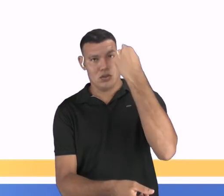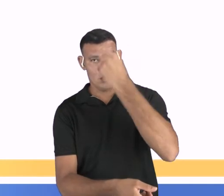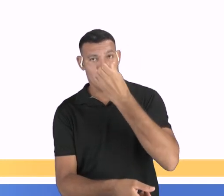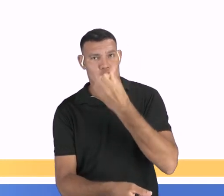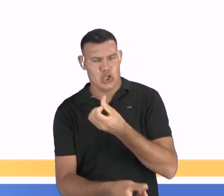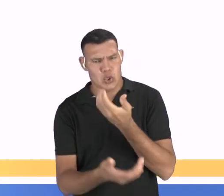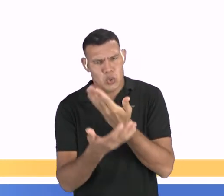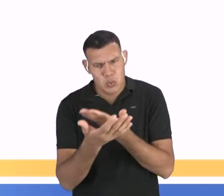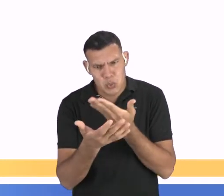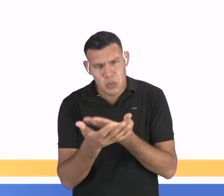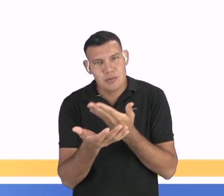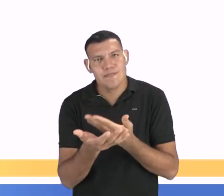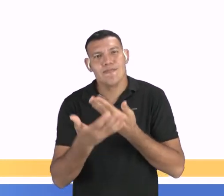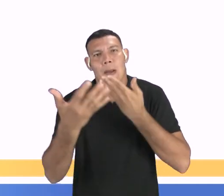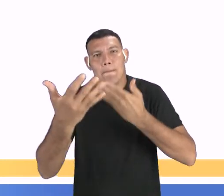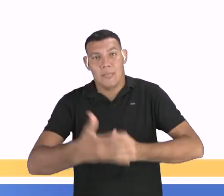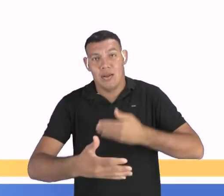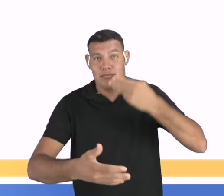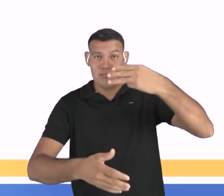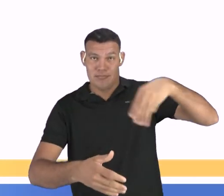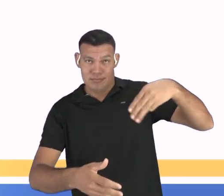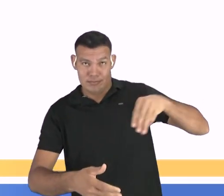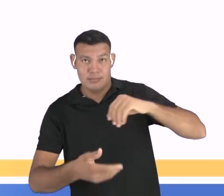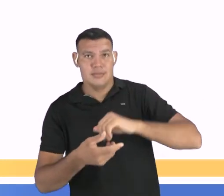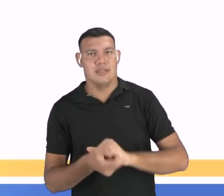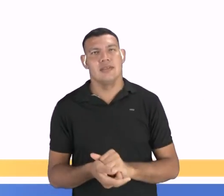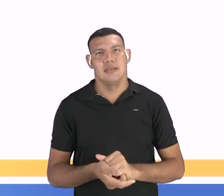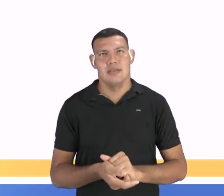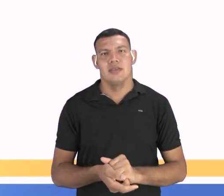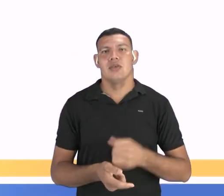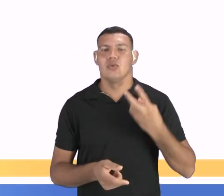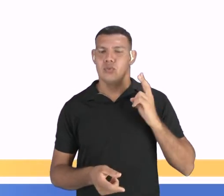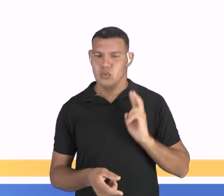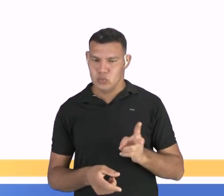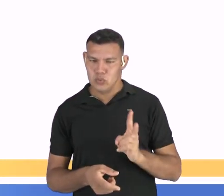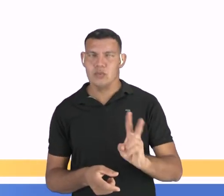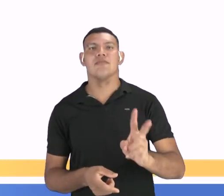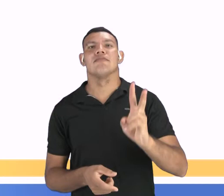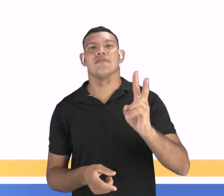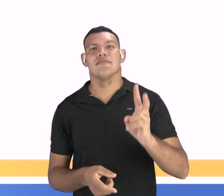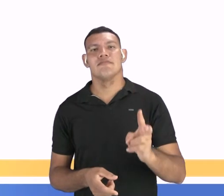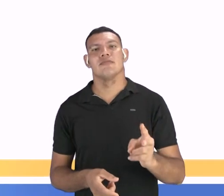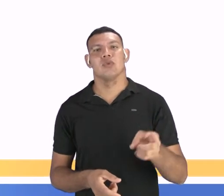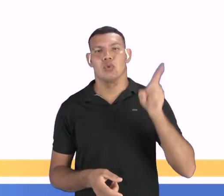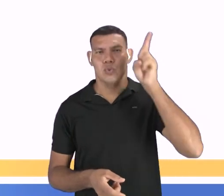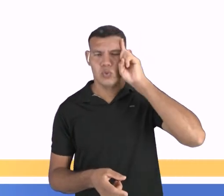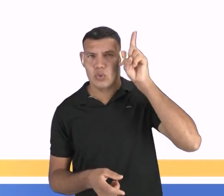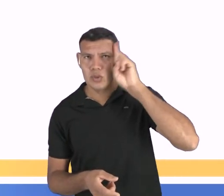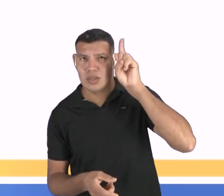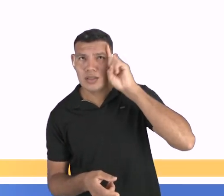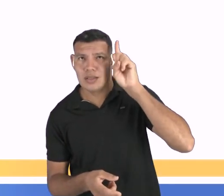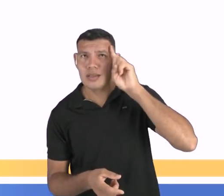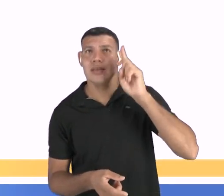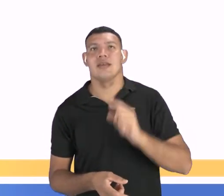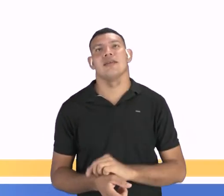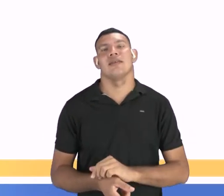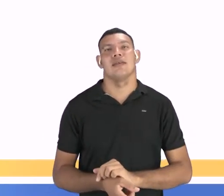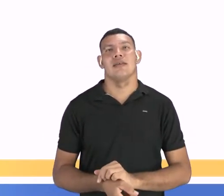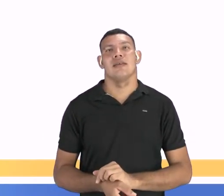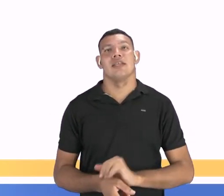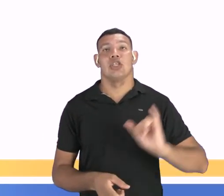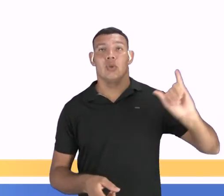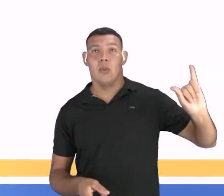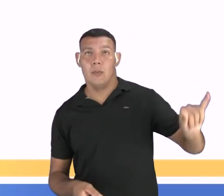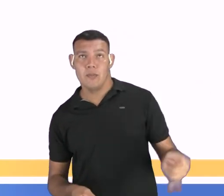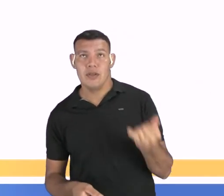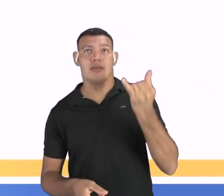dia estudando para um teste de matemática. Mantendo esse período de estudos diários, né, ele tem uma chance de 30%